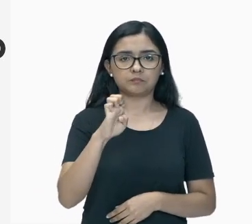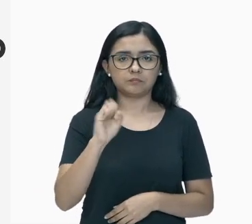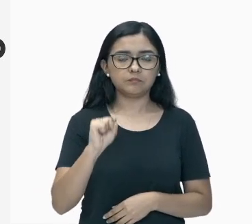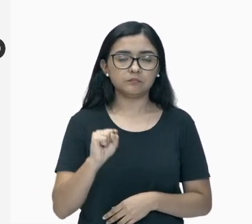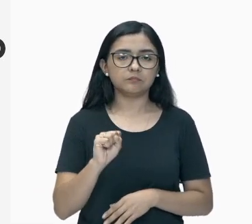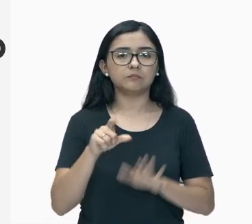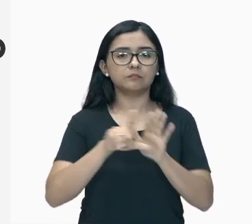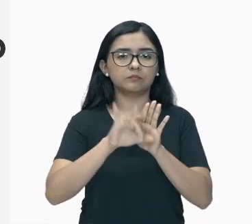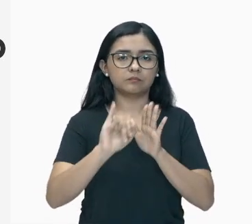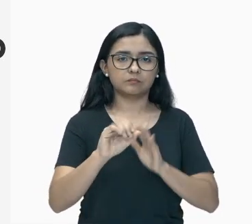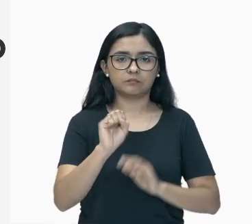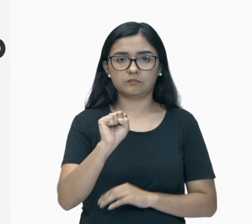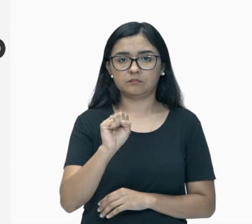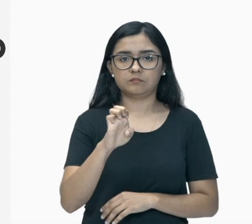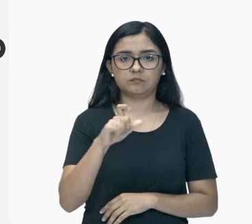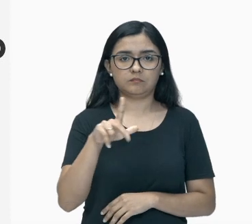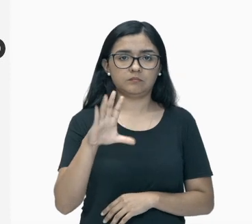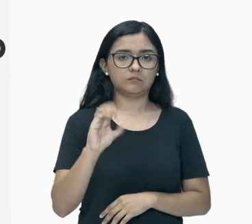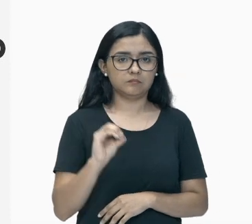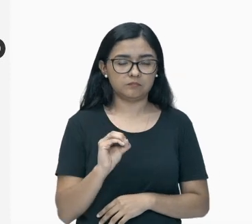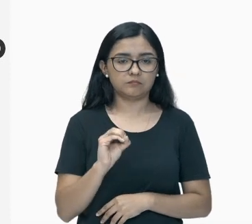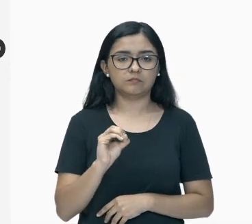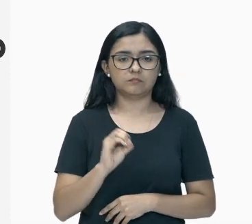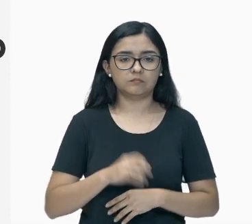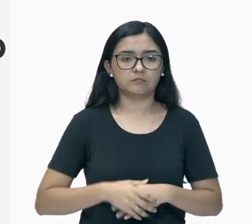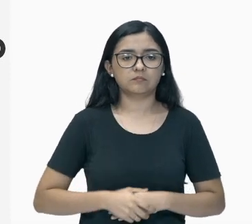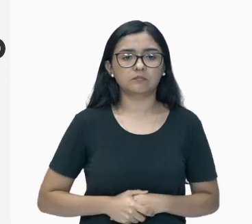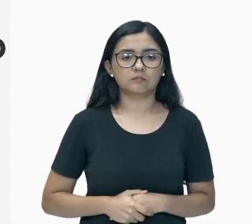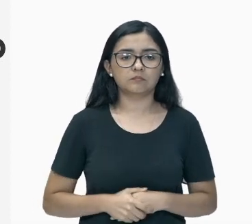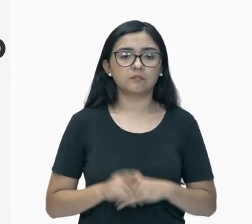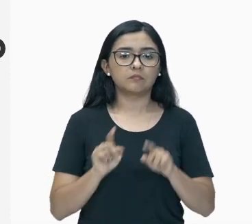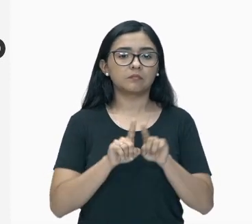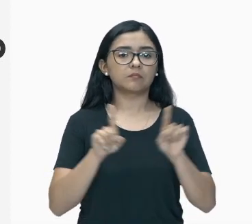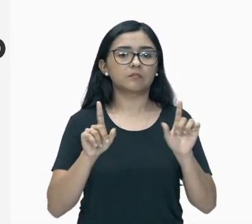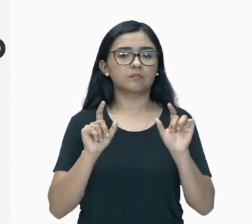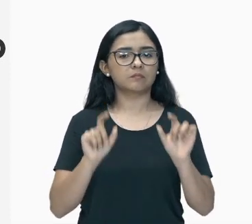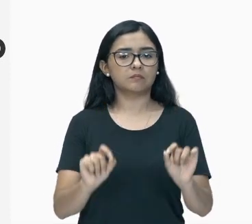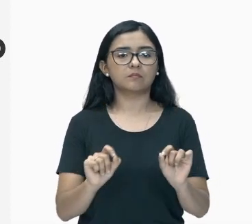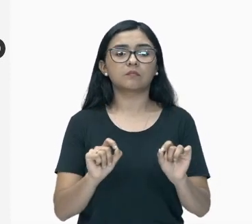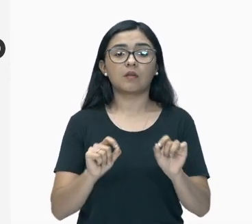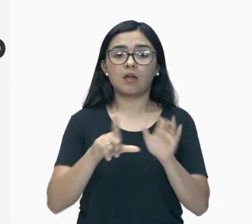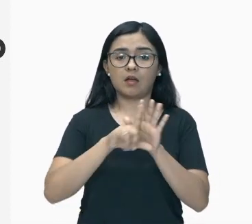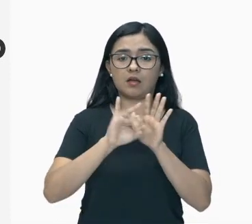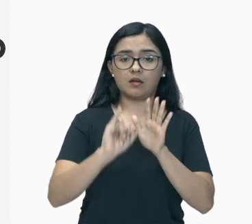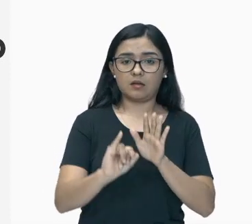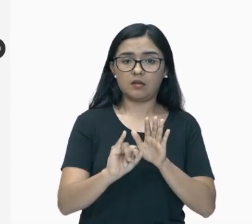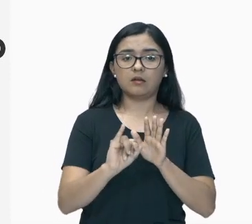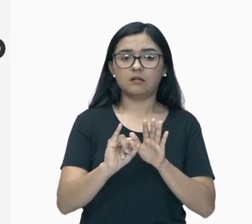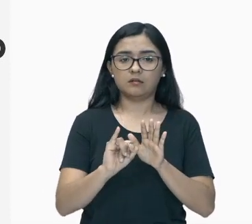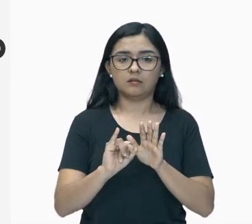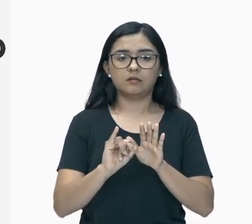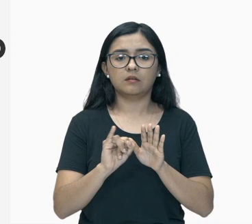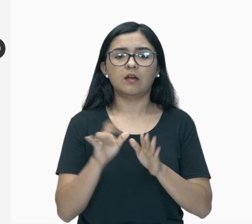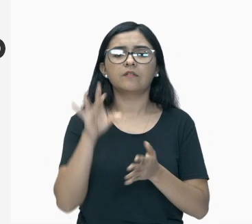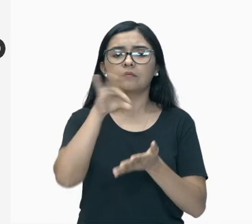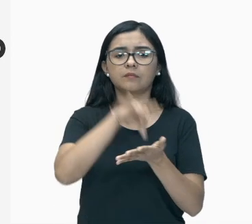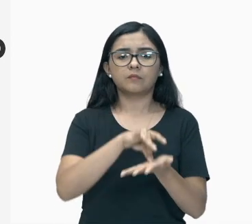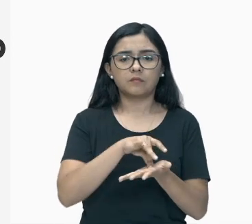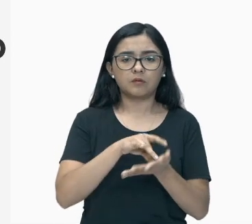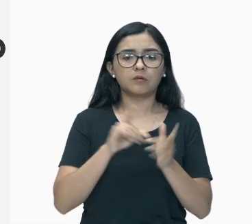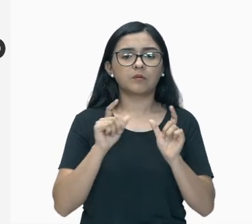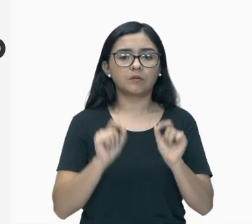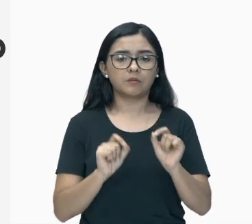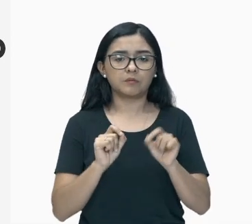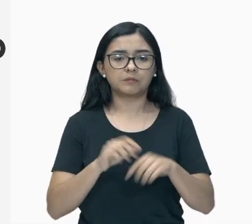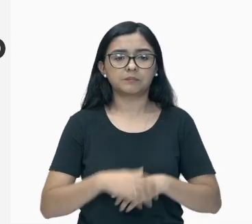para manter as aparências. Mas a lei declaratória reafirmava a autoridade